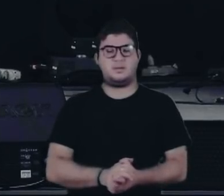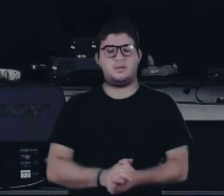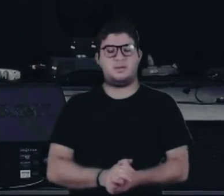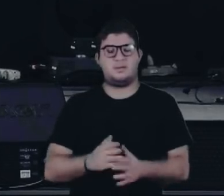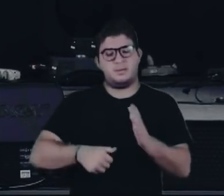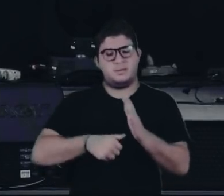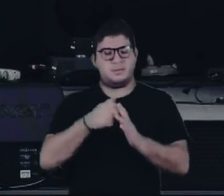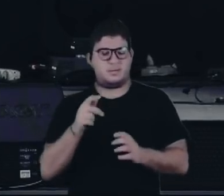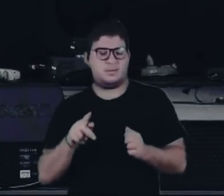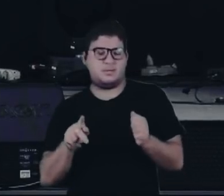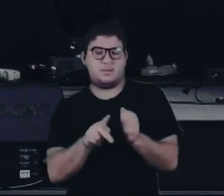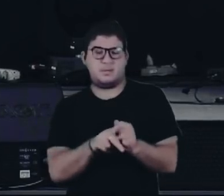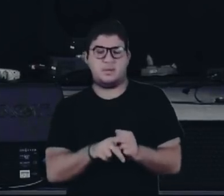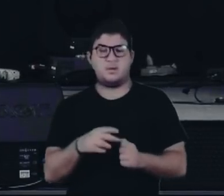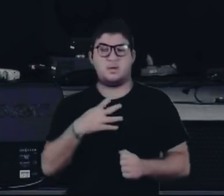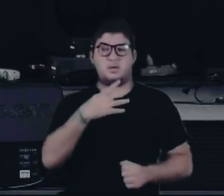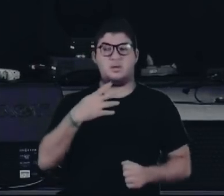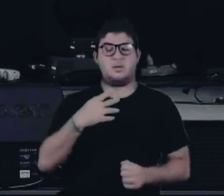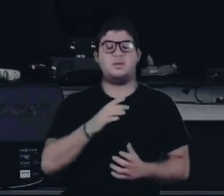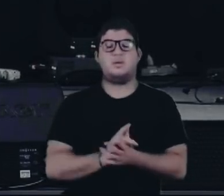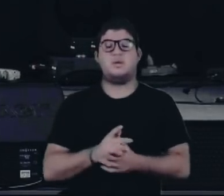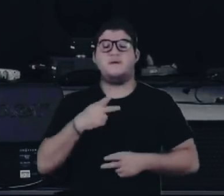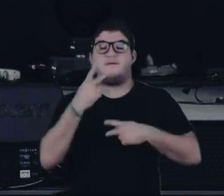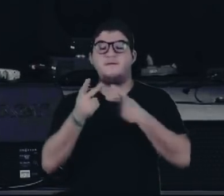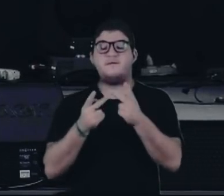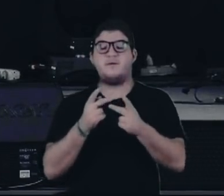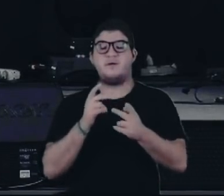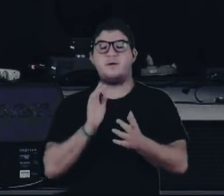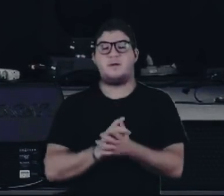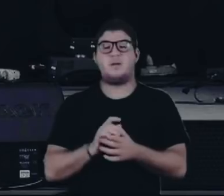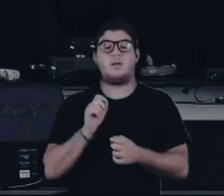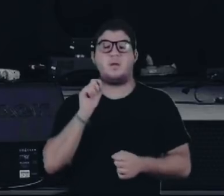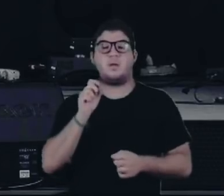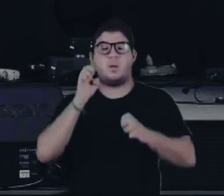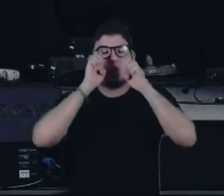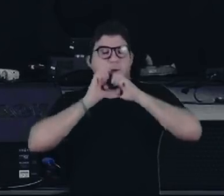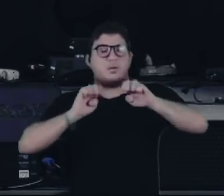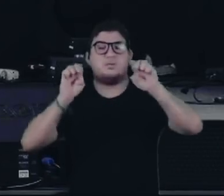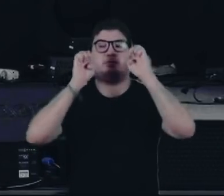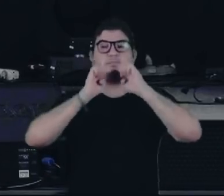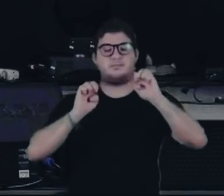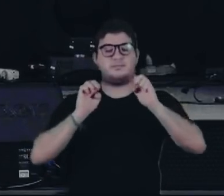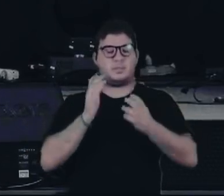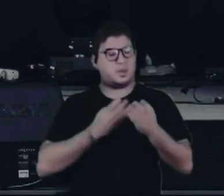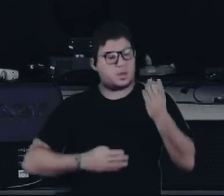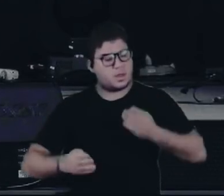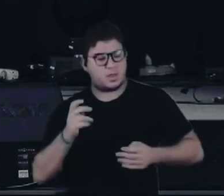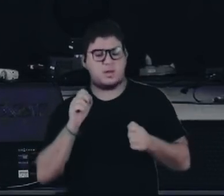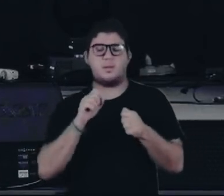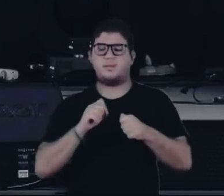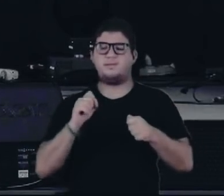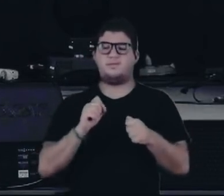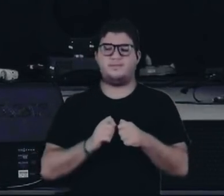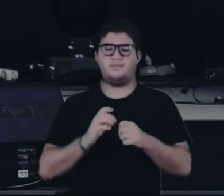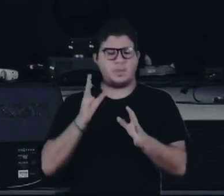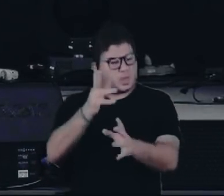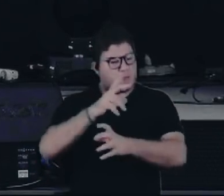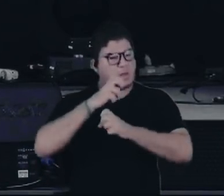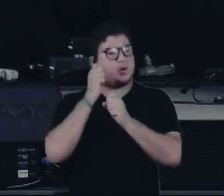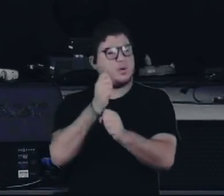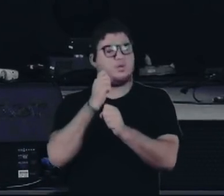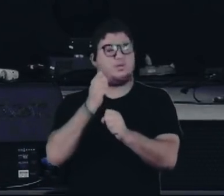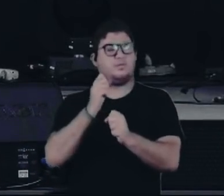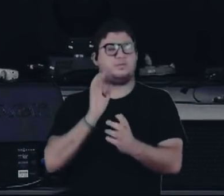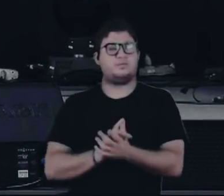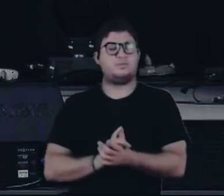1 Pedro 4,11 diz, se alguém fala, faça-o como quem transmite a palavra de Deus. Se alguém serve, faça-o com a força que Deus provê,